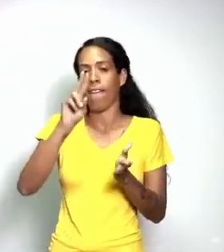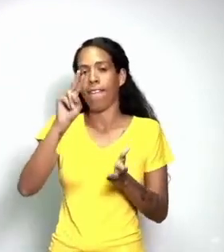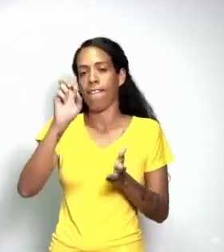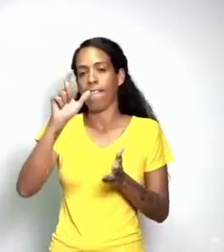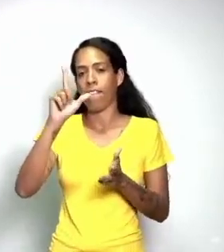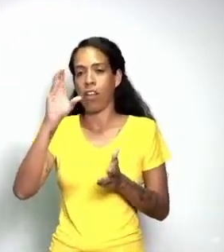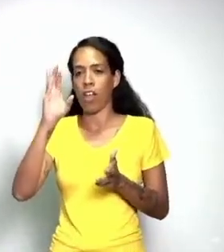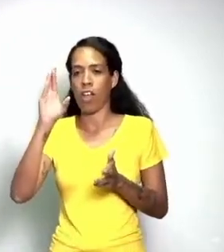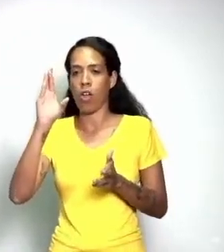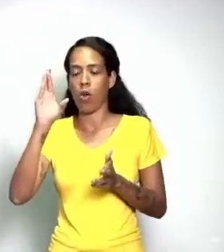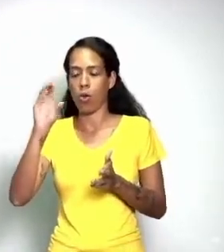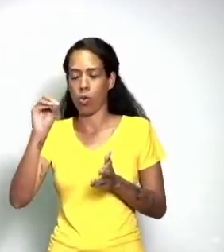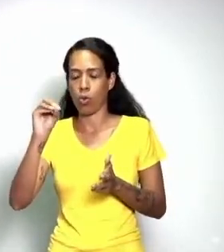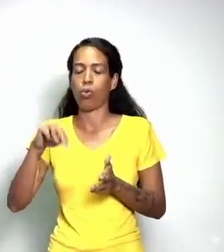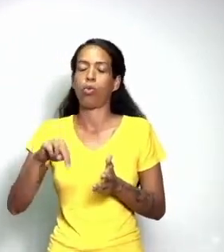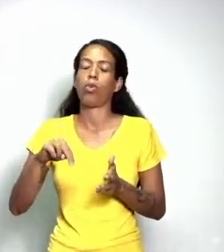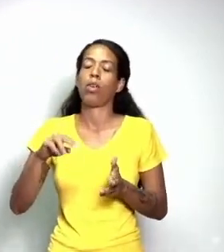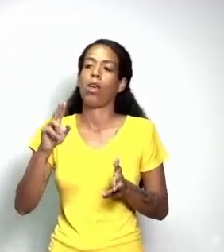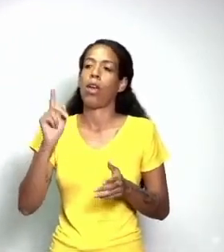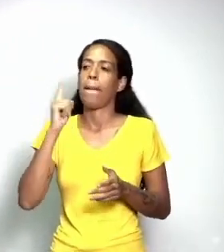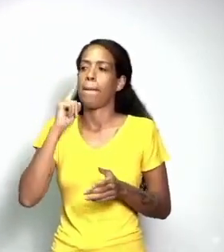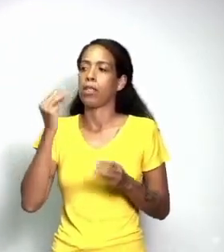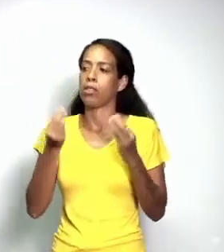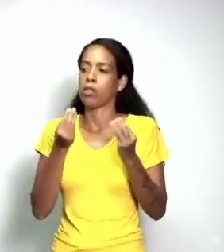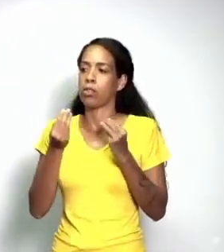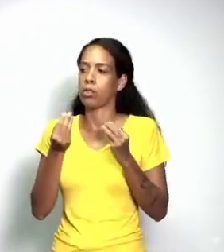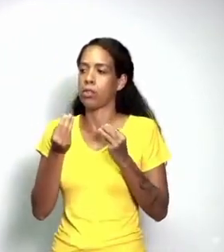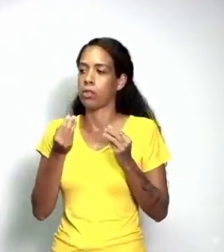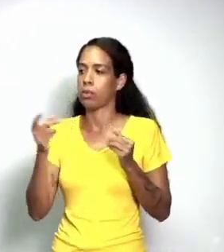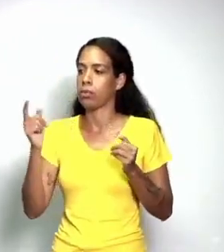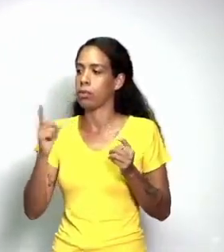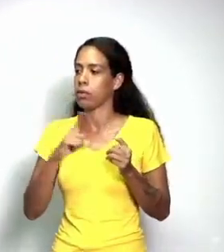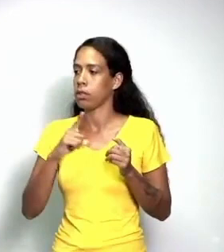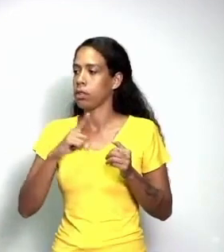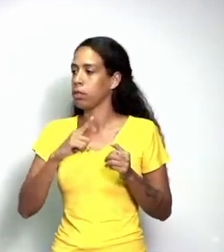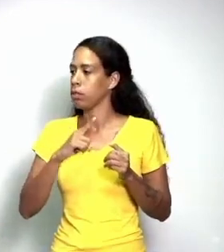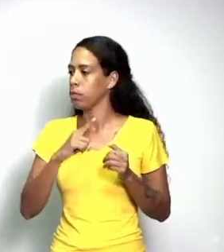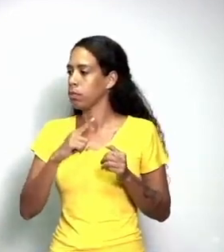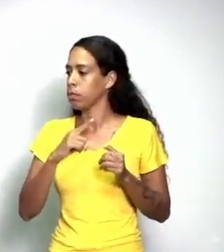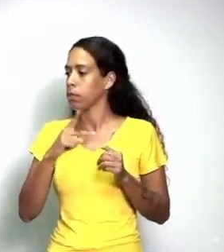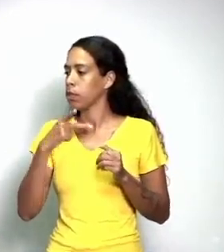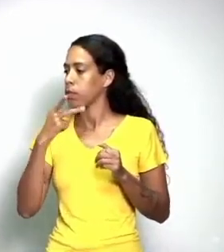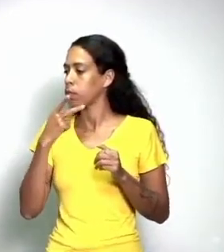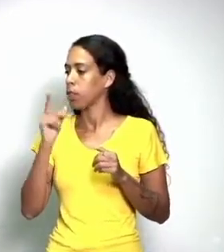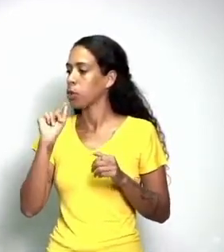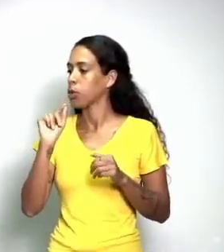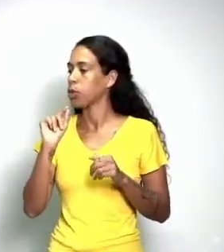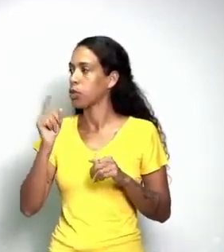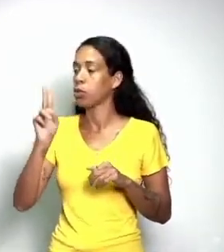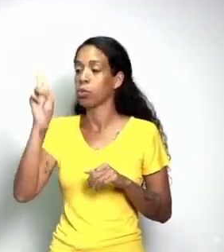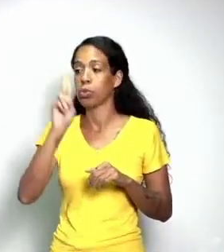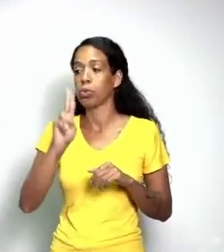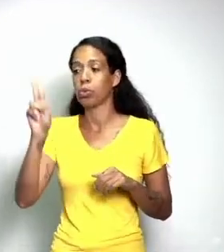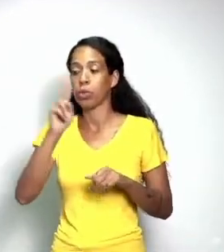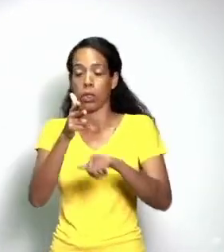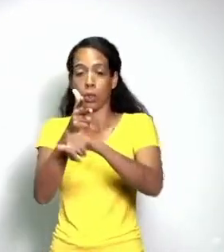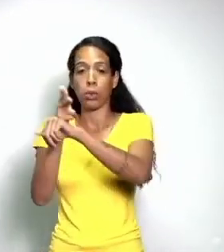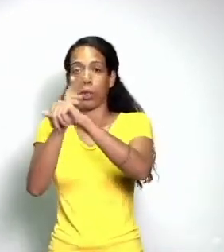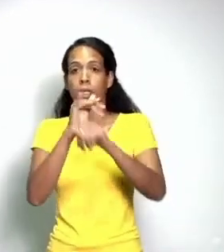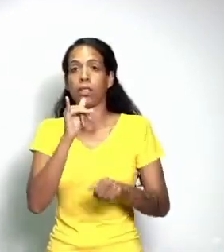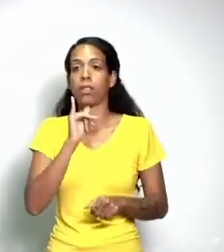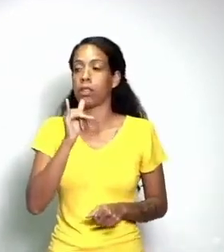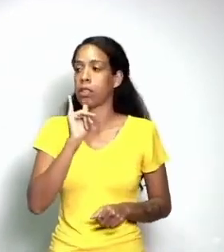A gente consegue pensar essa identificação e falar o que a gente está utilizando na câmera, por